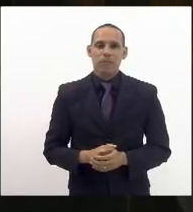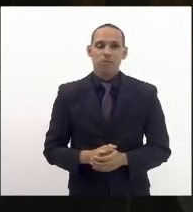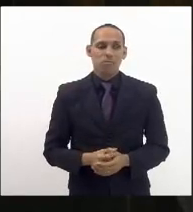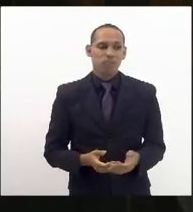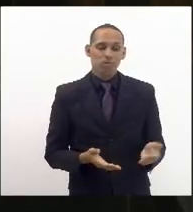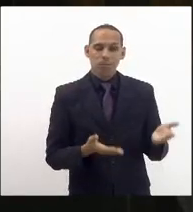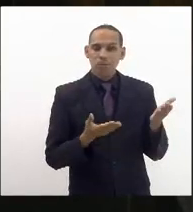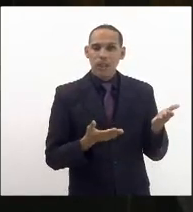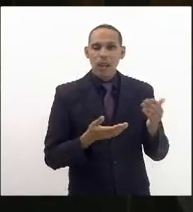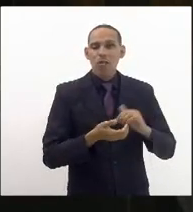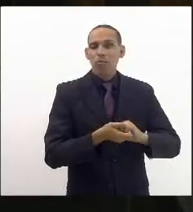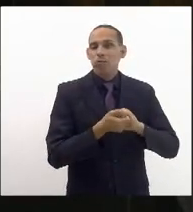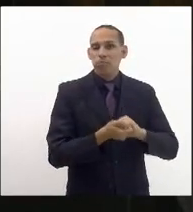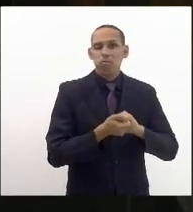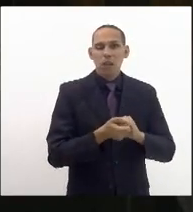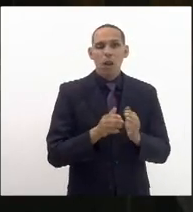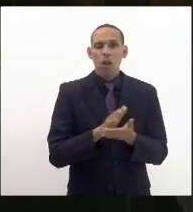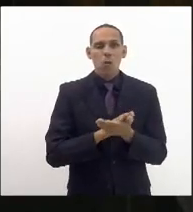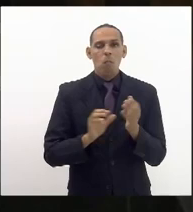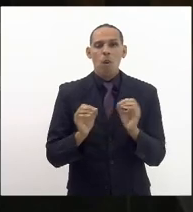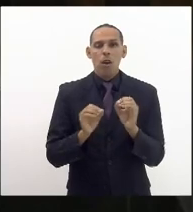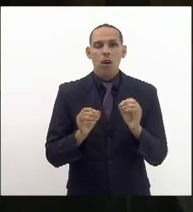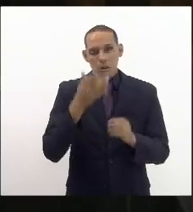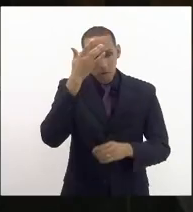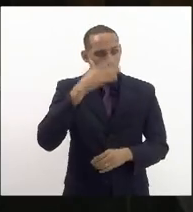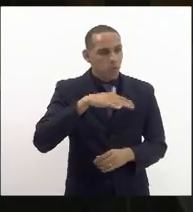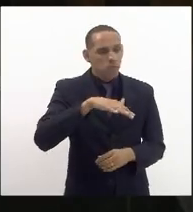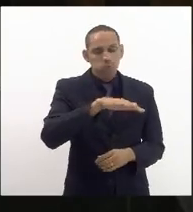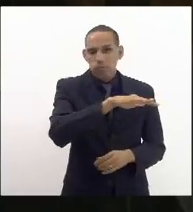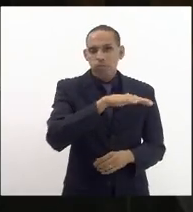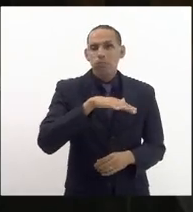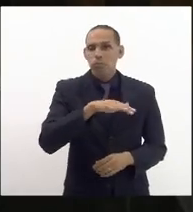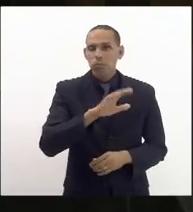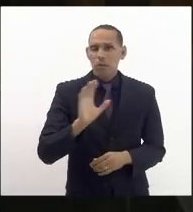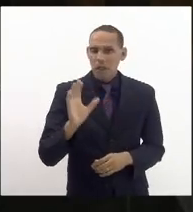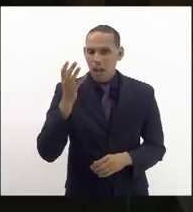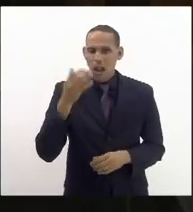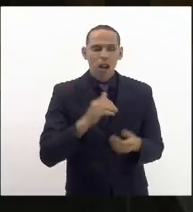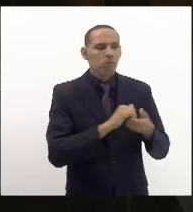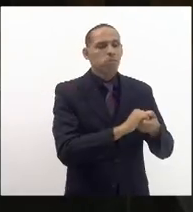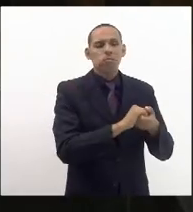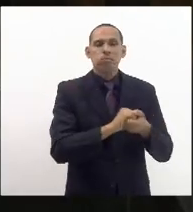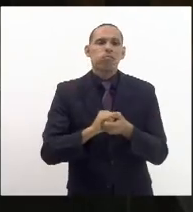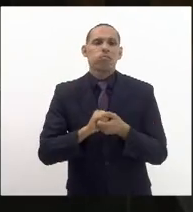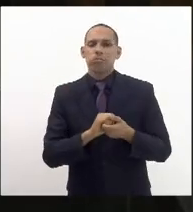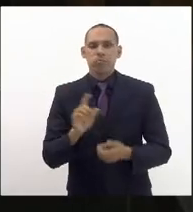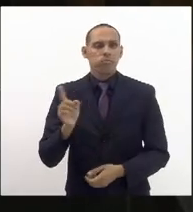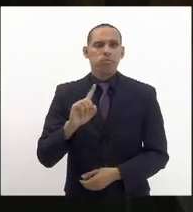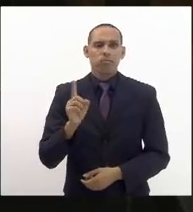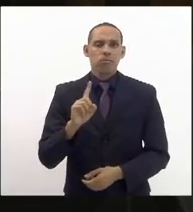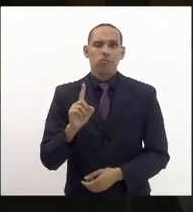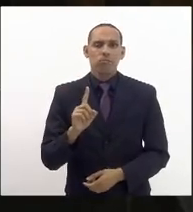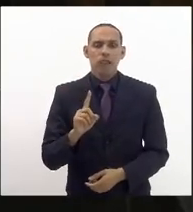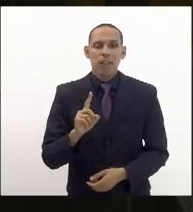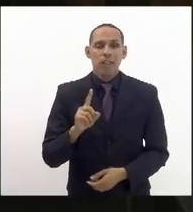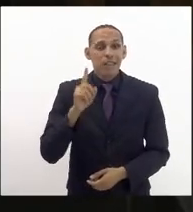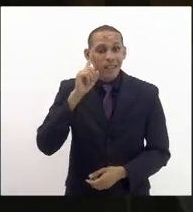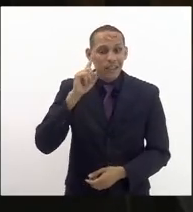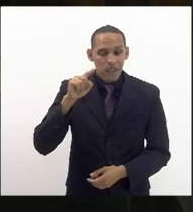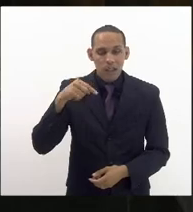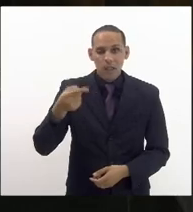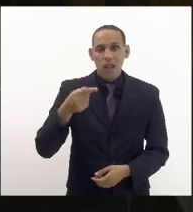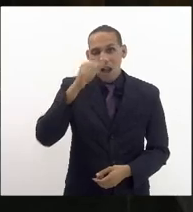sequer cumprimentou as pessoas que lá estavam no dia seguinte da tragédia. Aliás, no dia seguinte, de igual forma mal